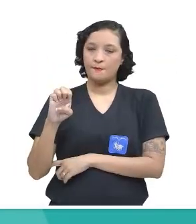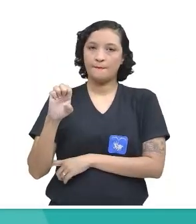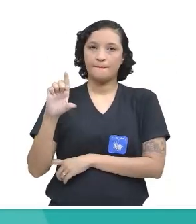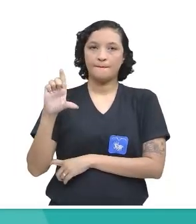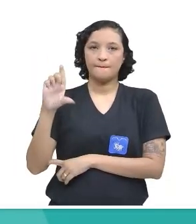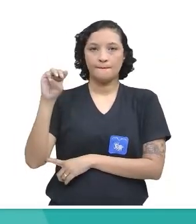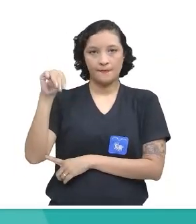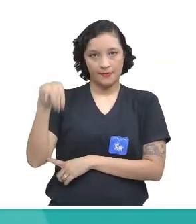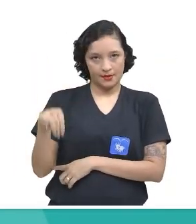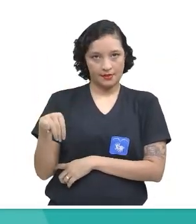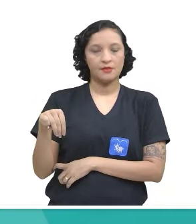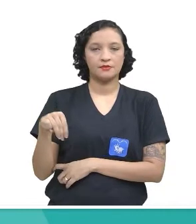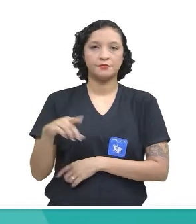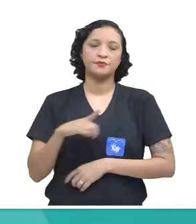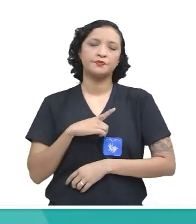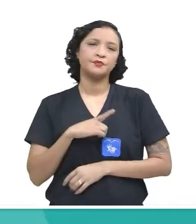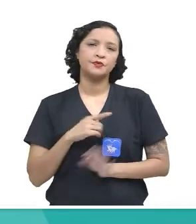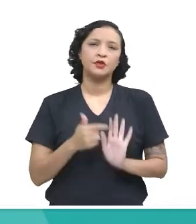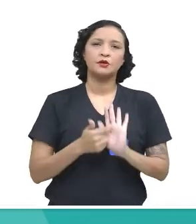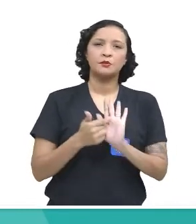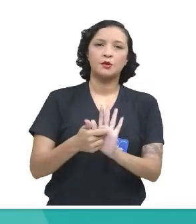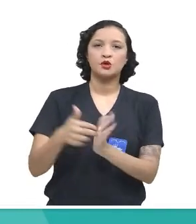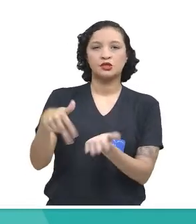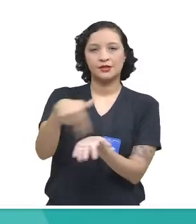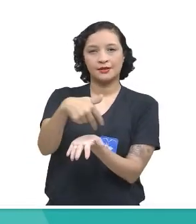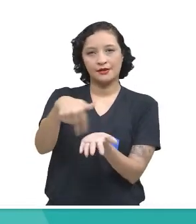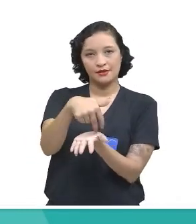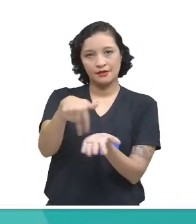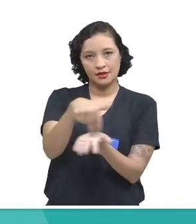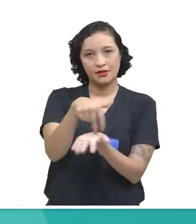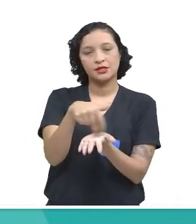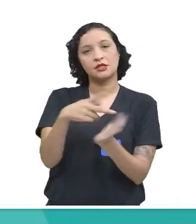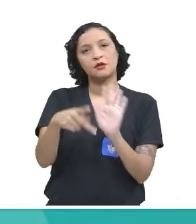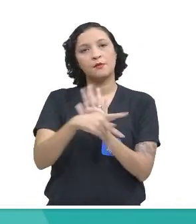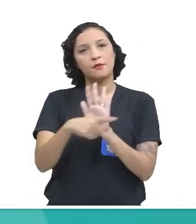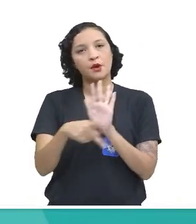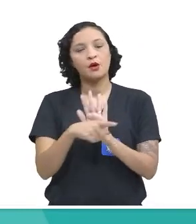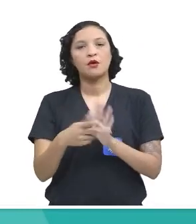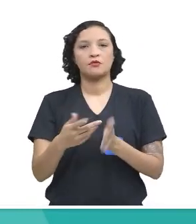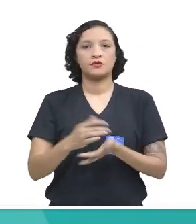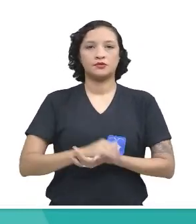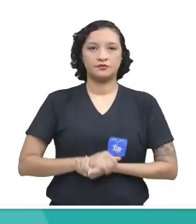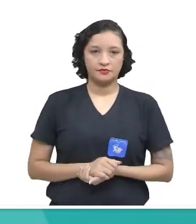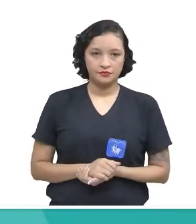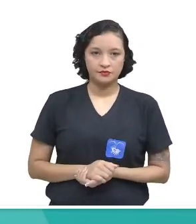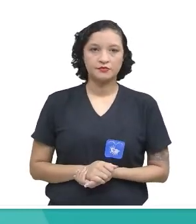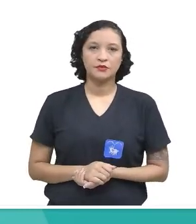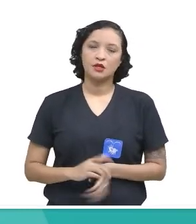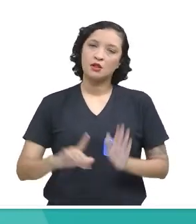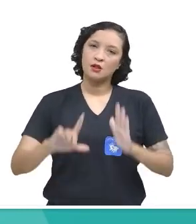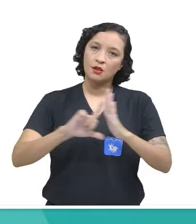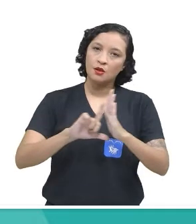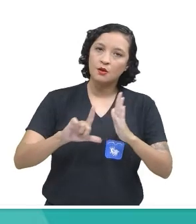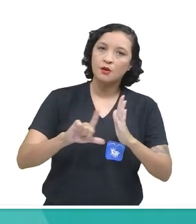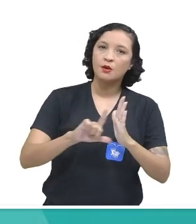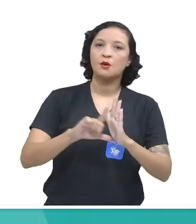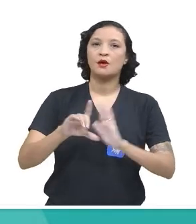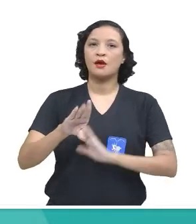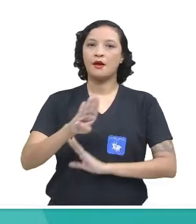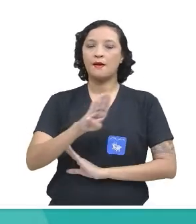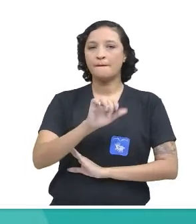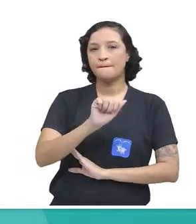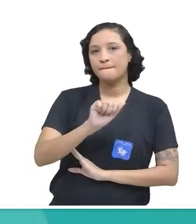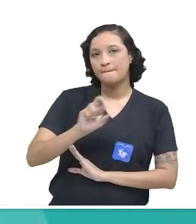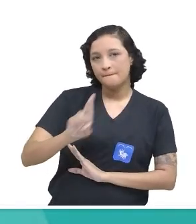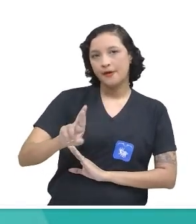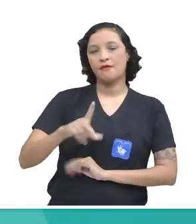Onde acontecem apresentações das danças folclóricas do lugar, onde há lojas, bares. Então o